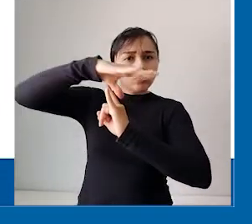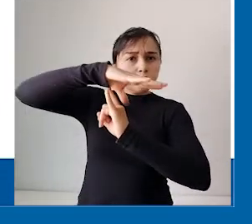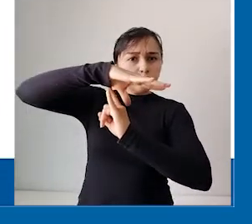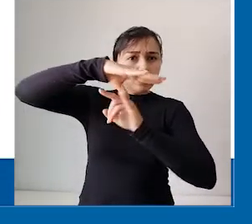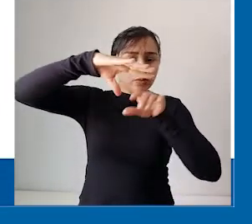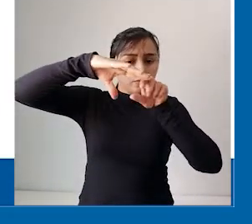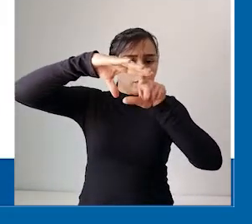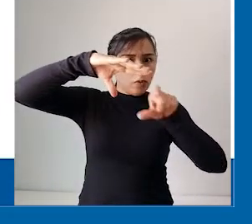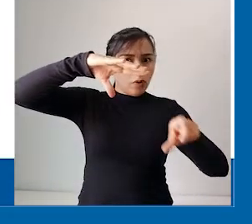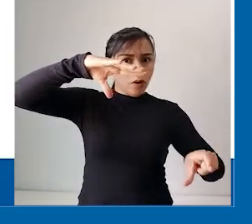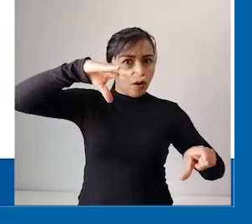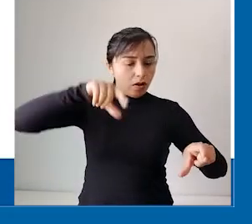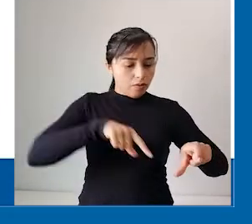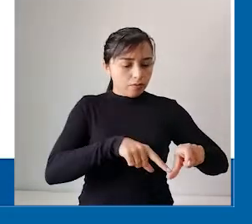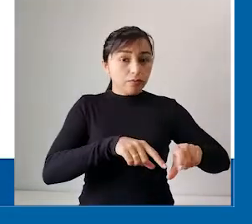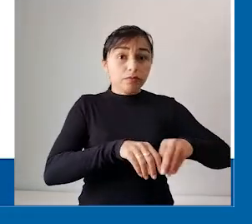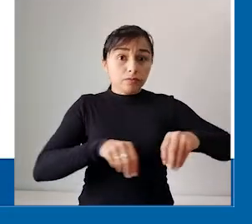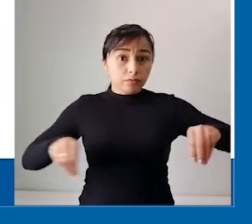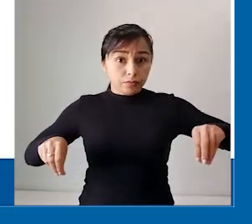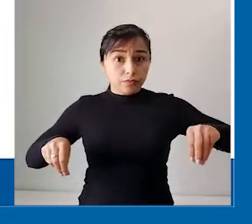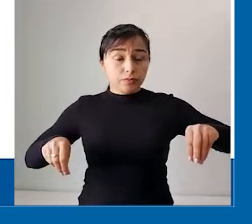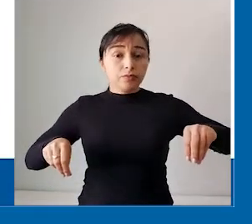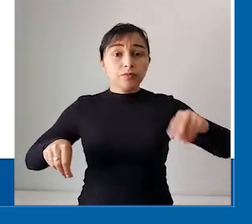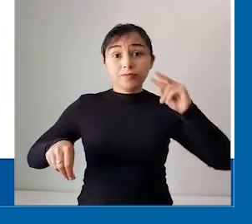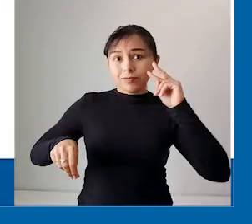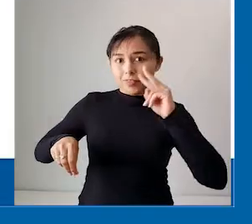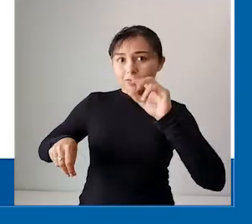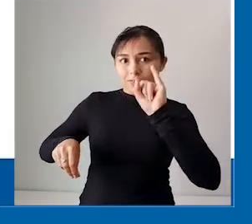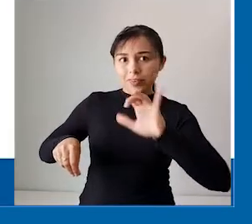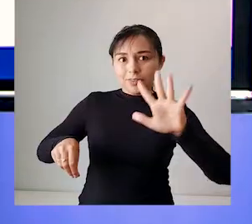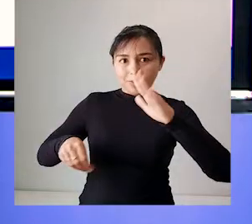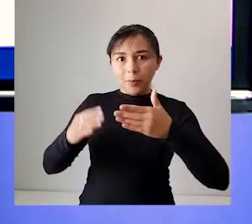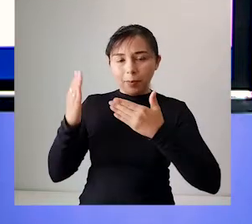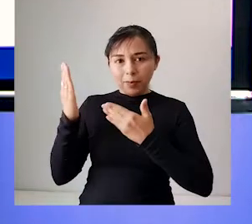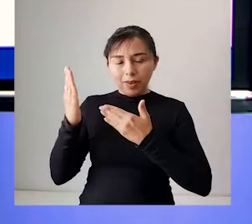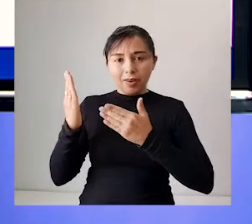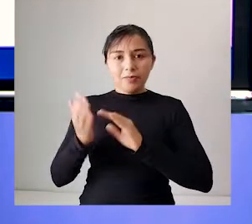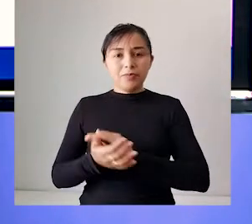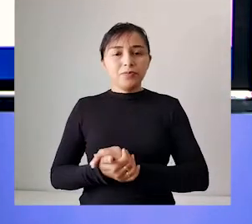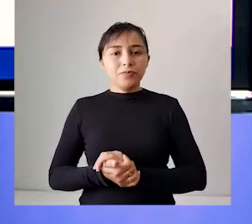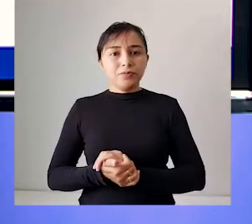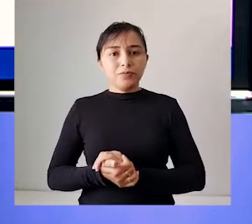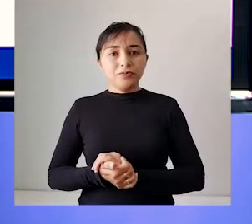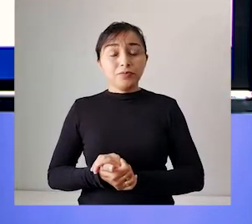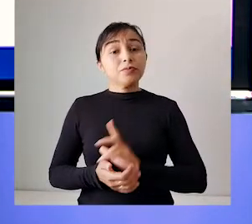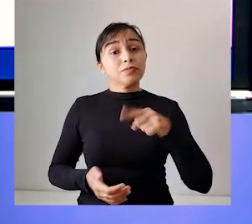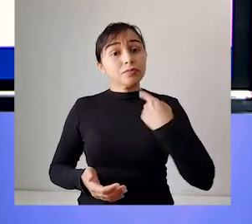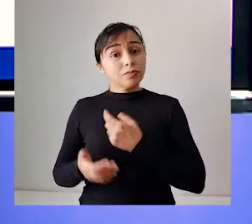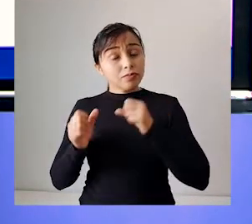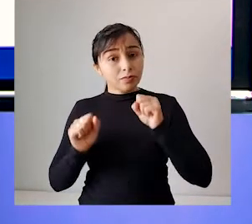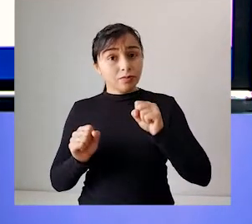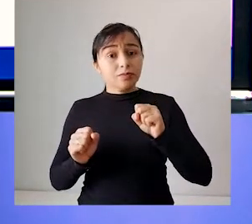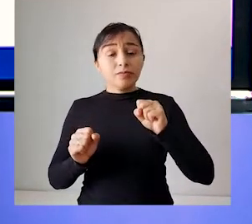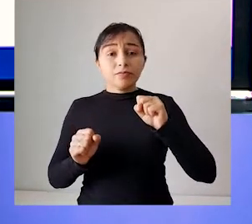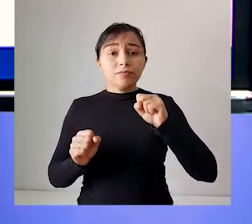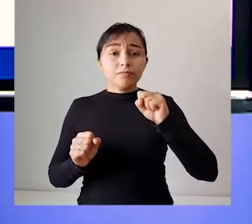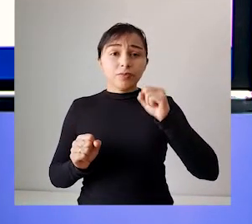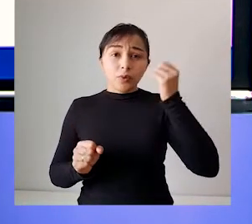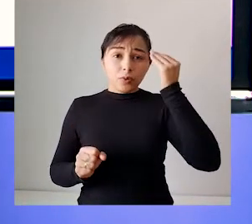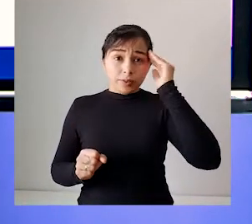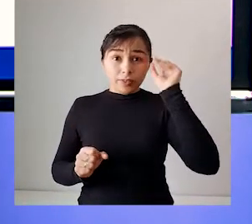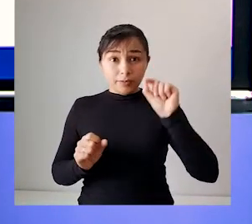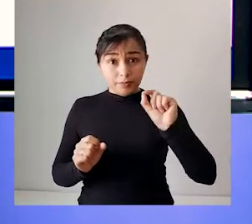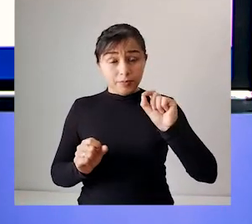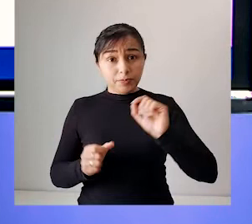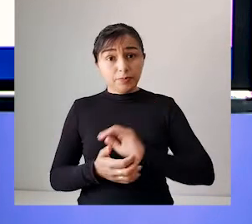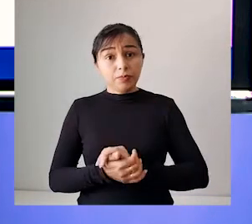solo em determinado ponto, conforme indicado na figura. Desse modo, pode-se concluir